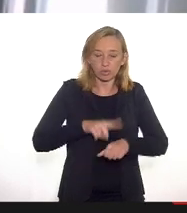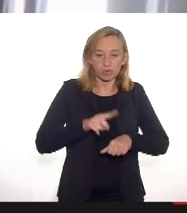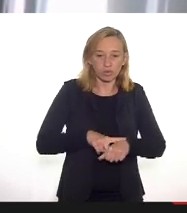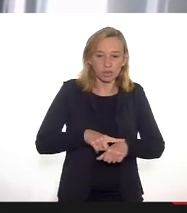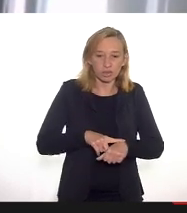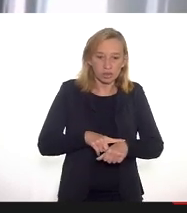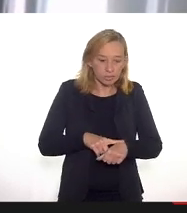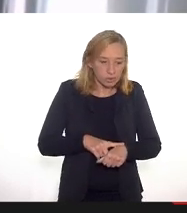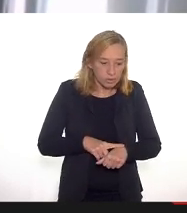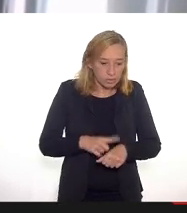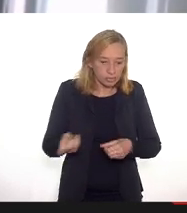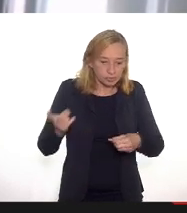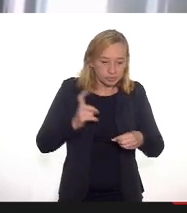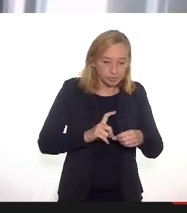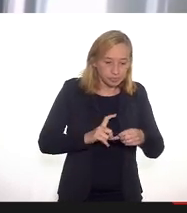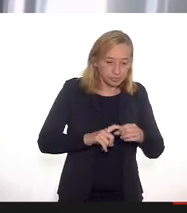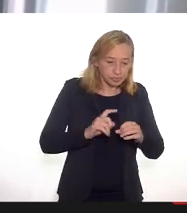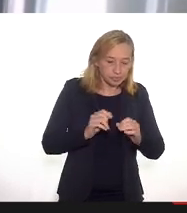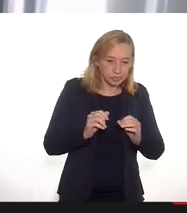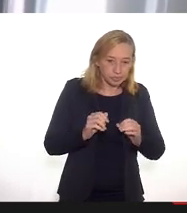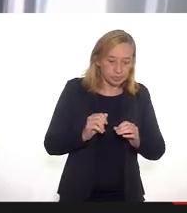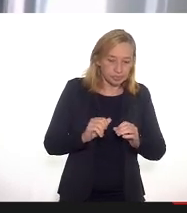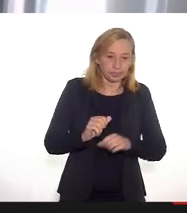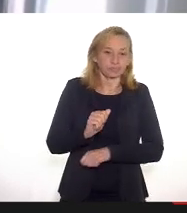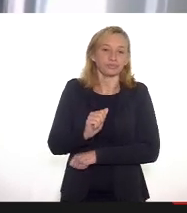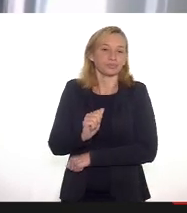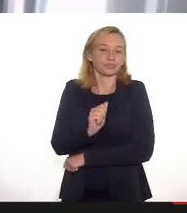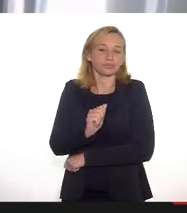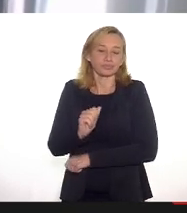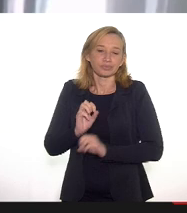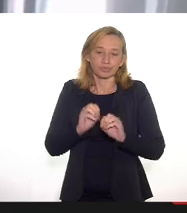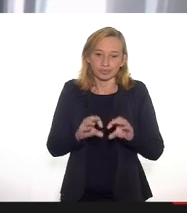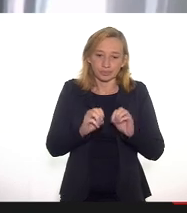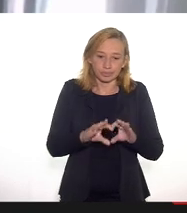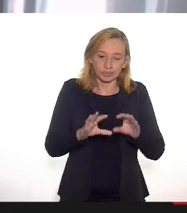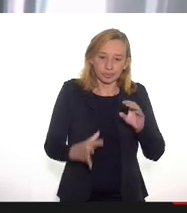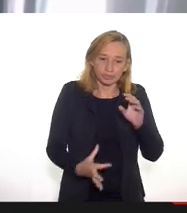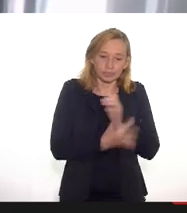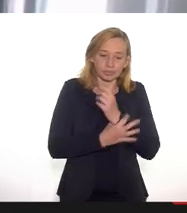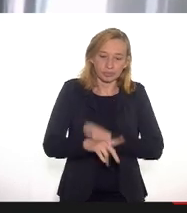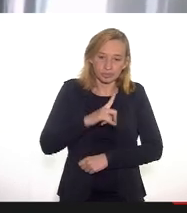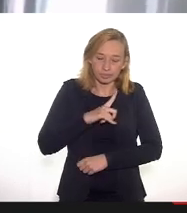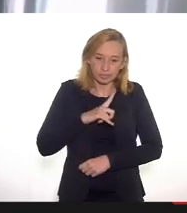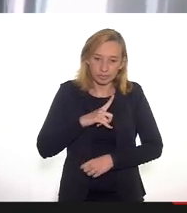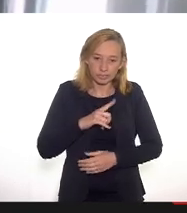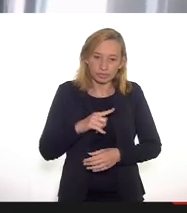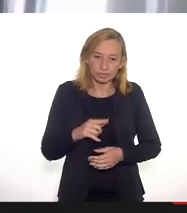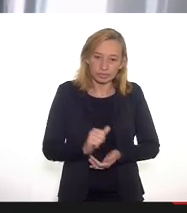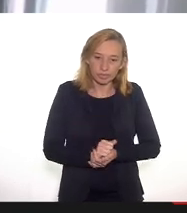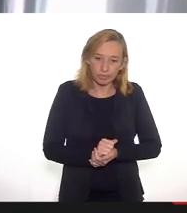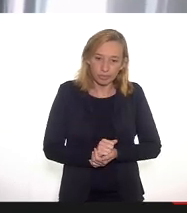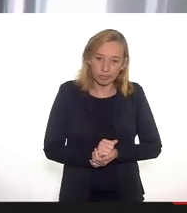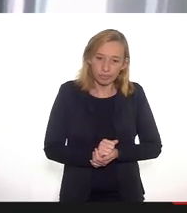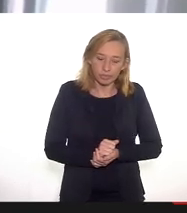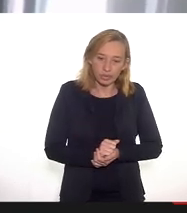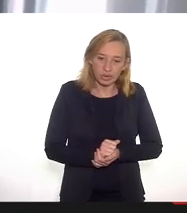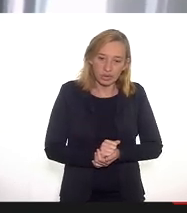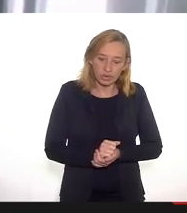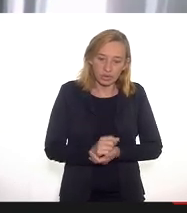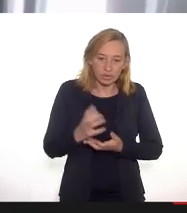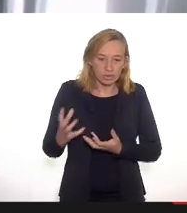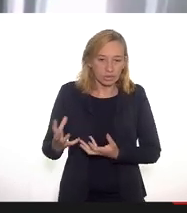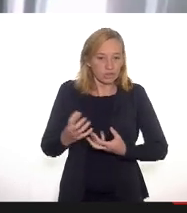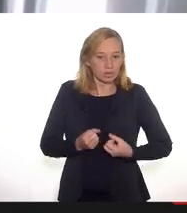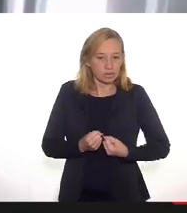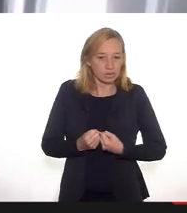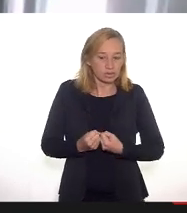para a volta às aulas quando as condições forem seguras e favoráveis, envolve também, é claro, a adoção dos